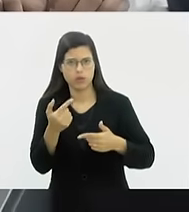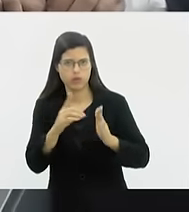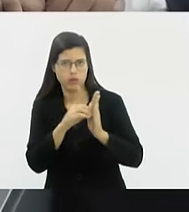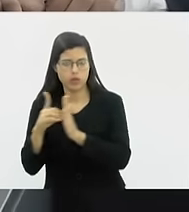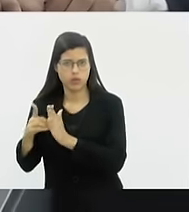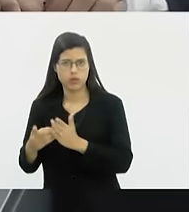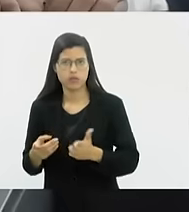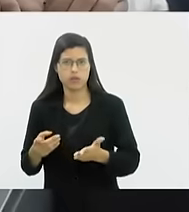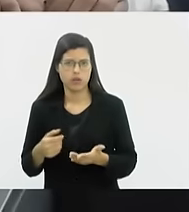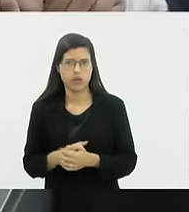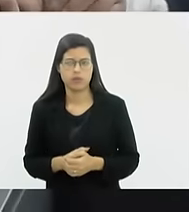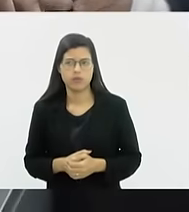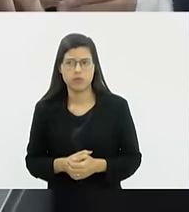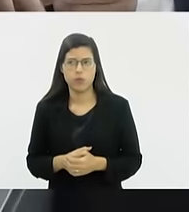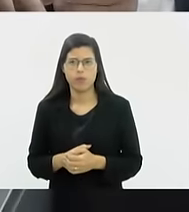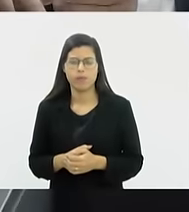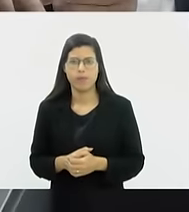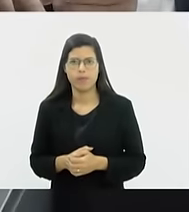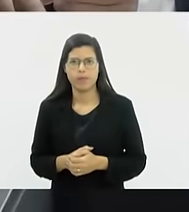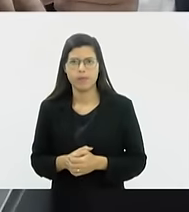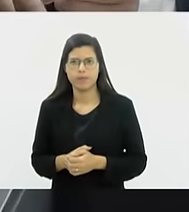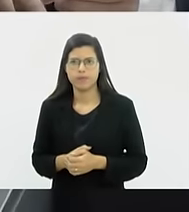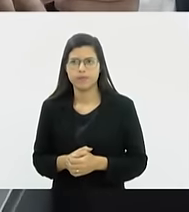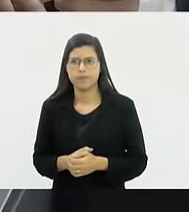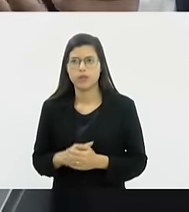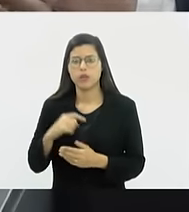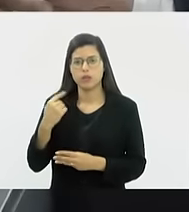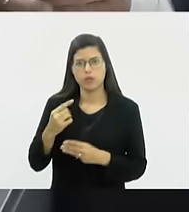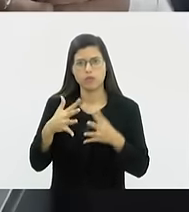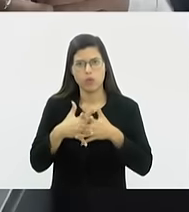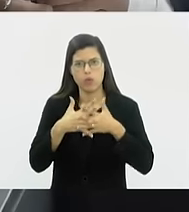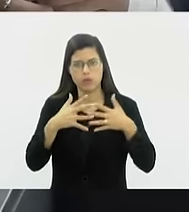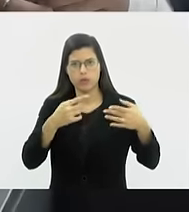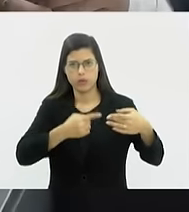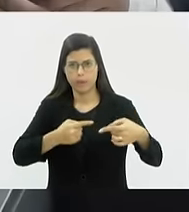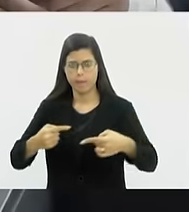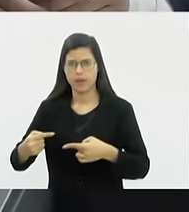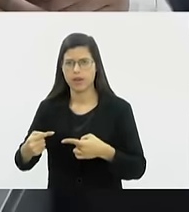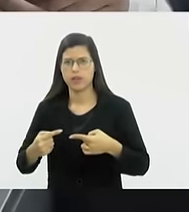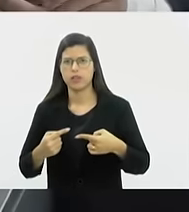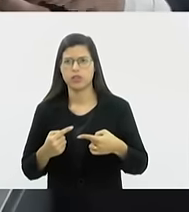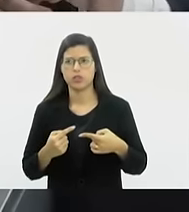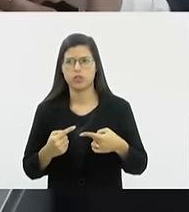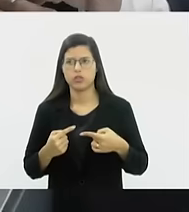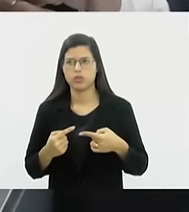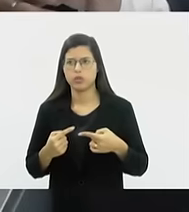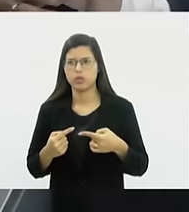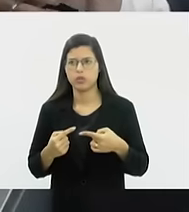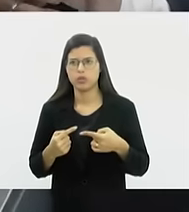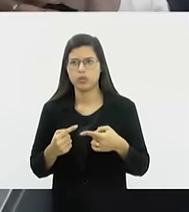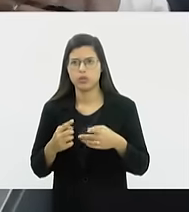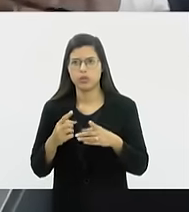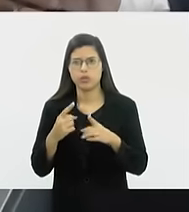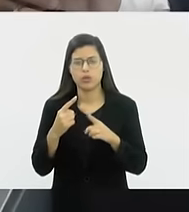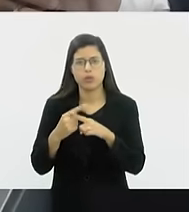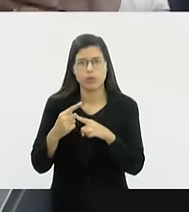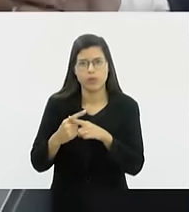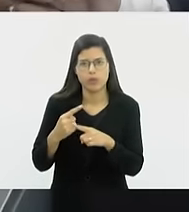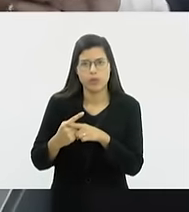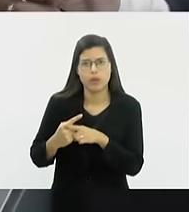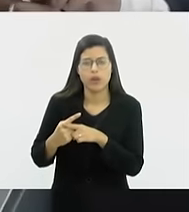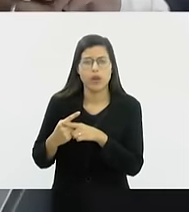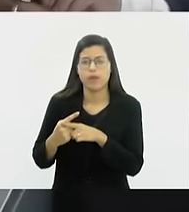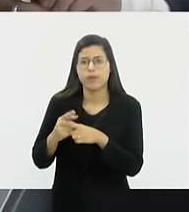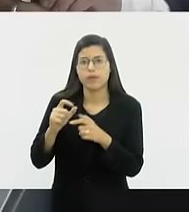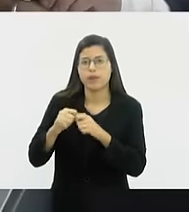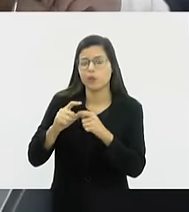E muitas das vezes nós chegamos ao conflito ali nos debates, mas, porra, depois você para pensar e fala: caraca, irmão, estão explorando os